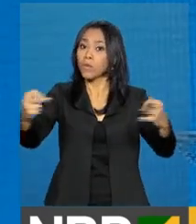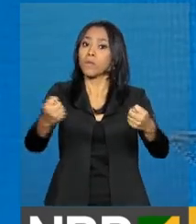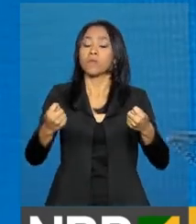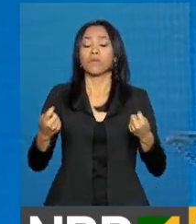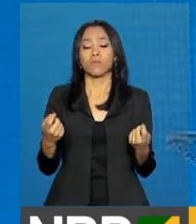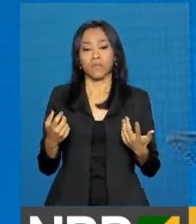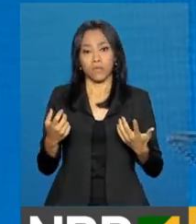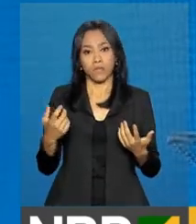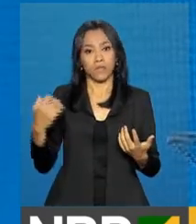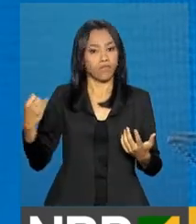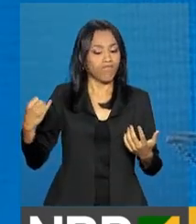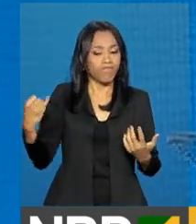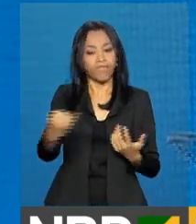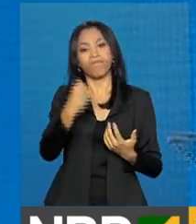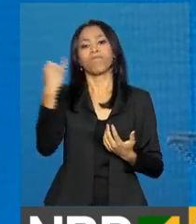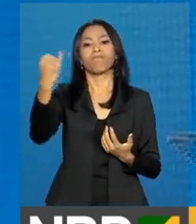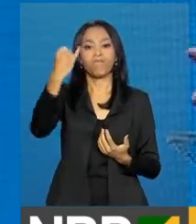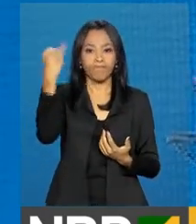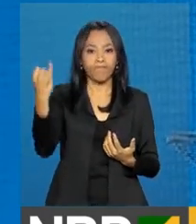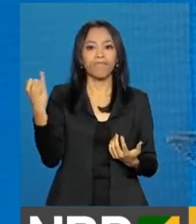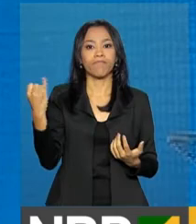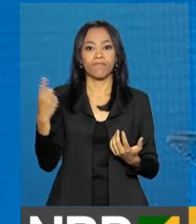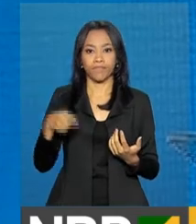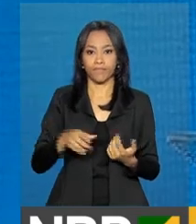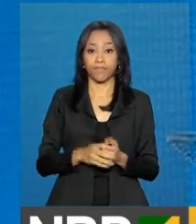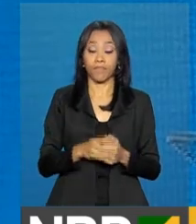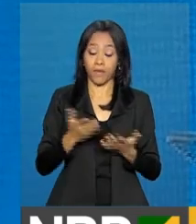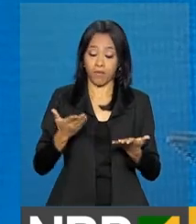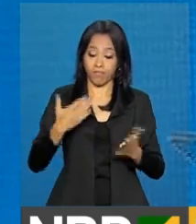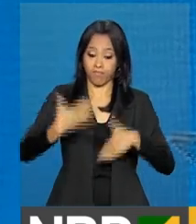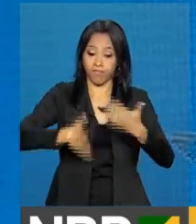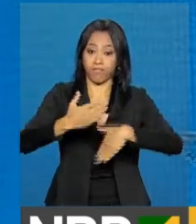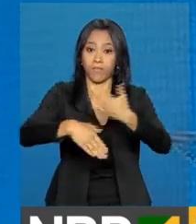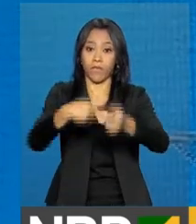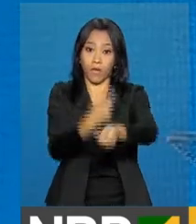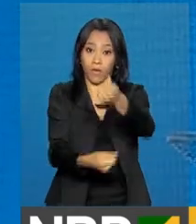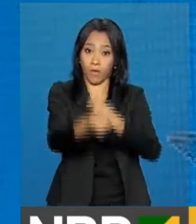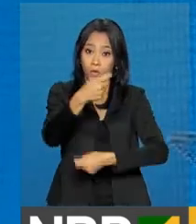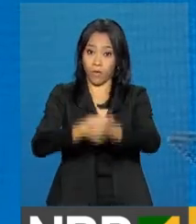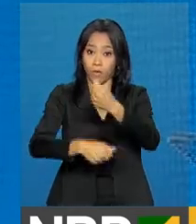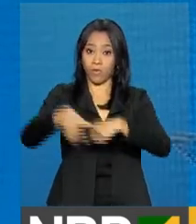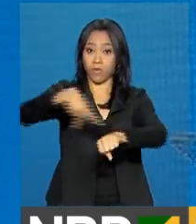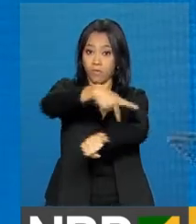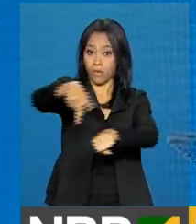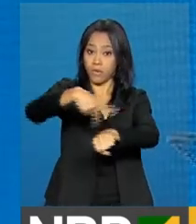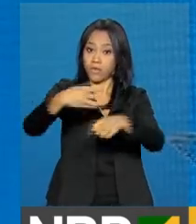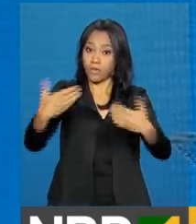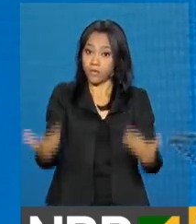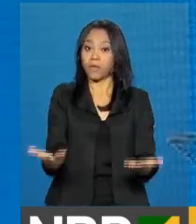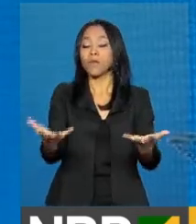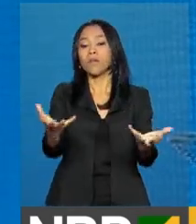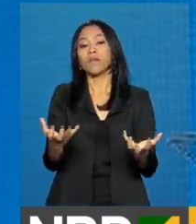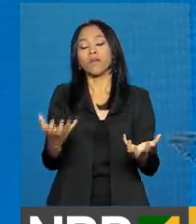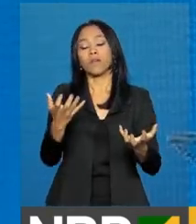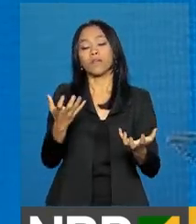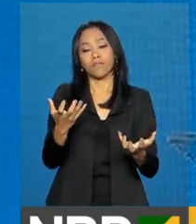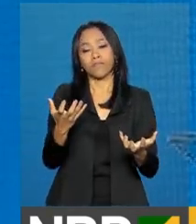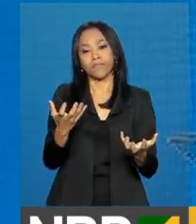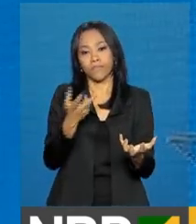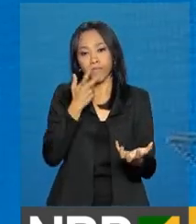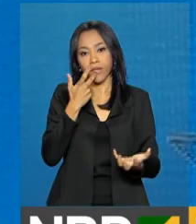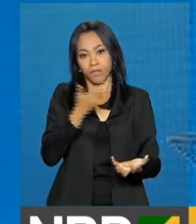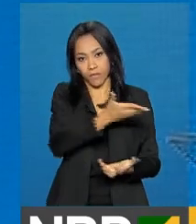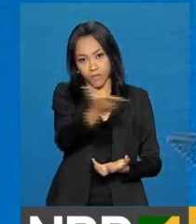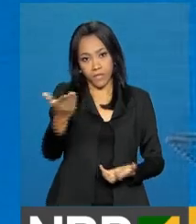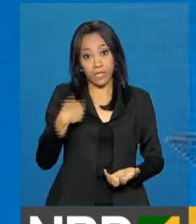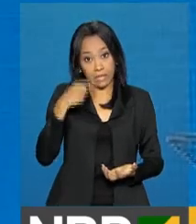para realizar o vasto potencial econômico do nosso país. Então, eu quero dizer o seguinte interessante do nosso governo,